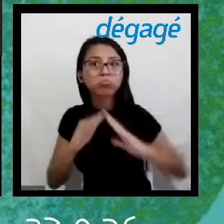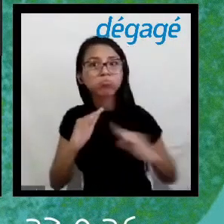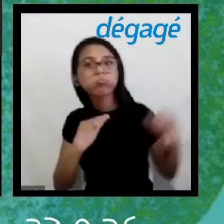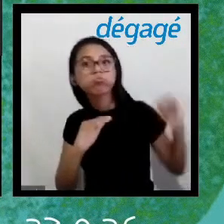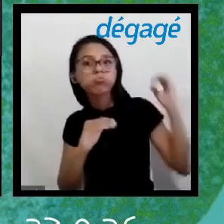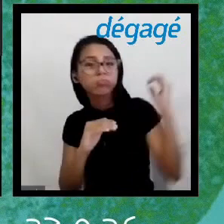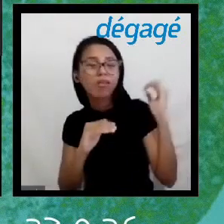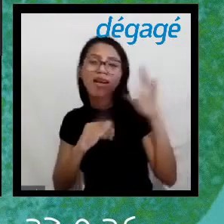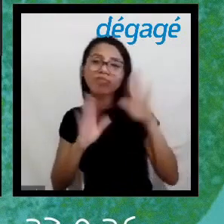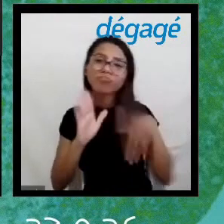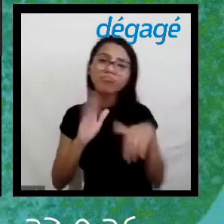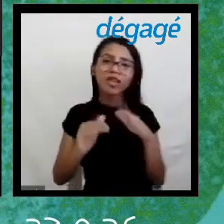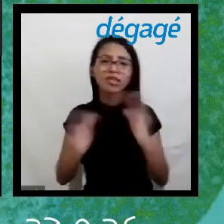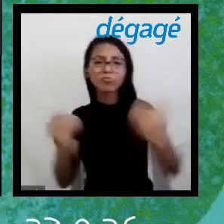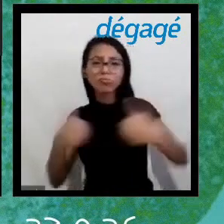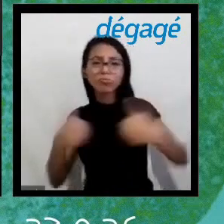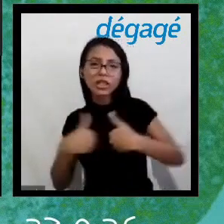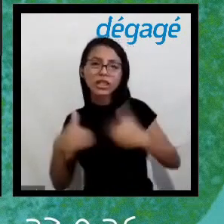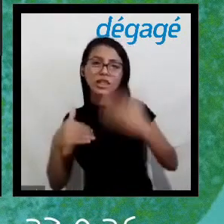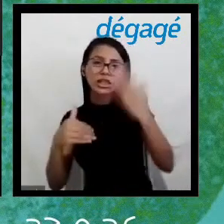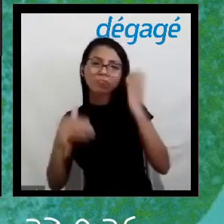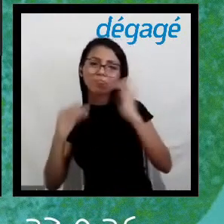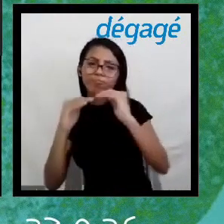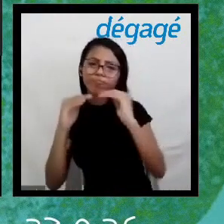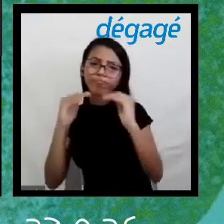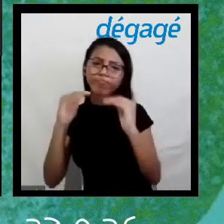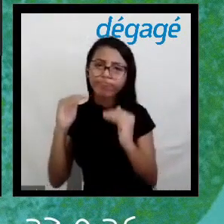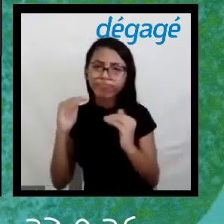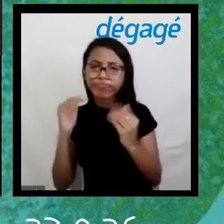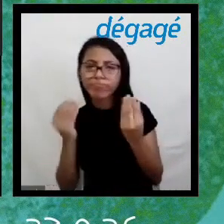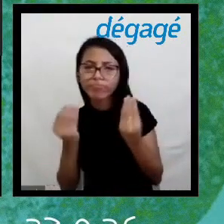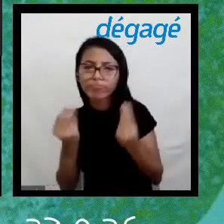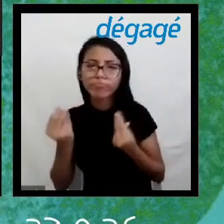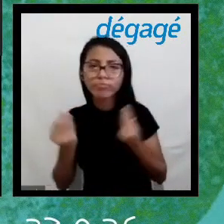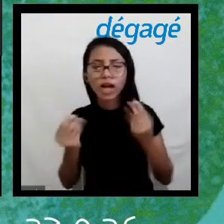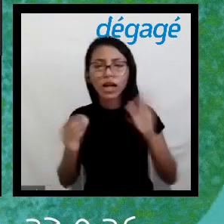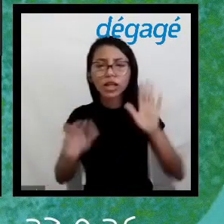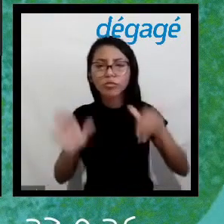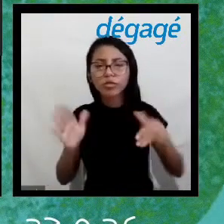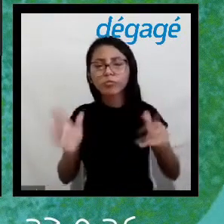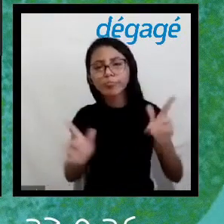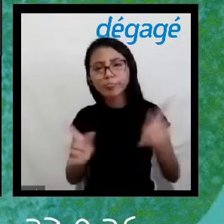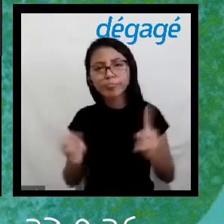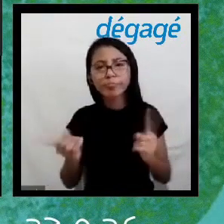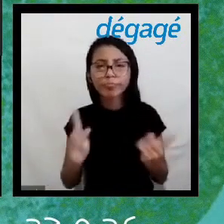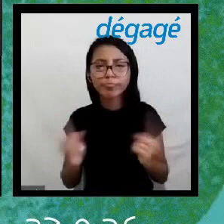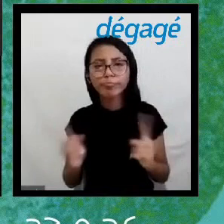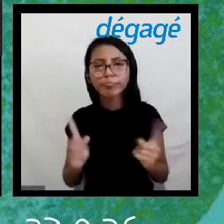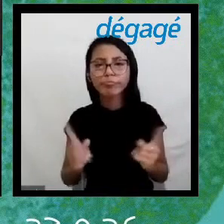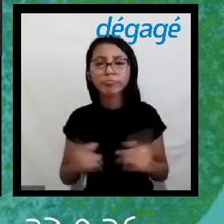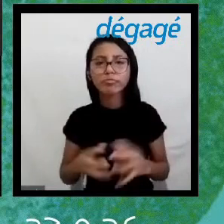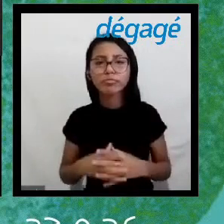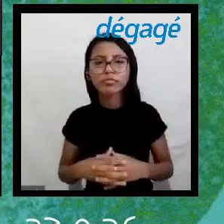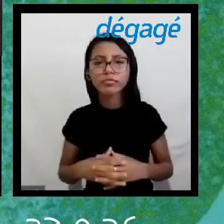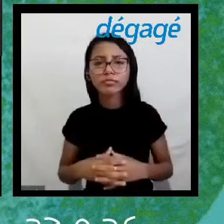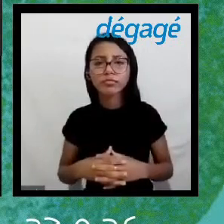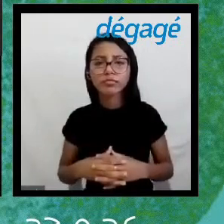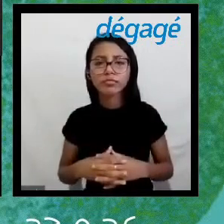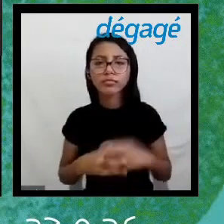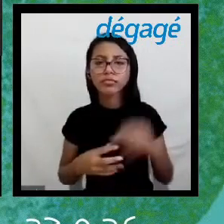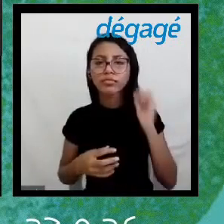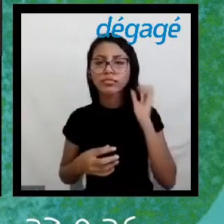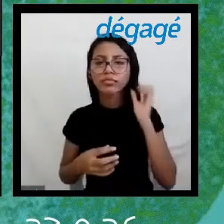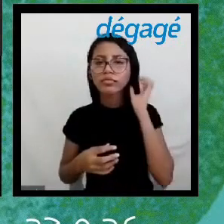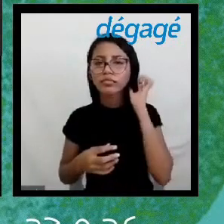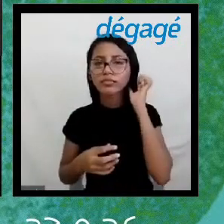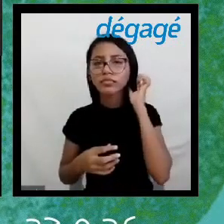uma amiga cujo filho é hipossensível, quer dizer, ele precisa muito fortalecer as experiências